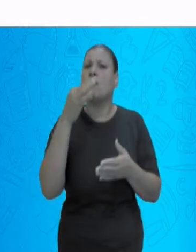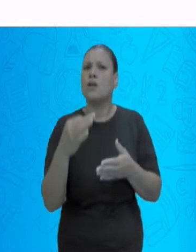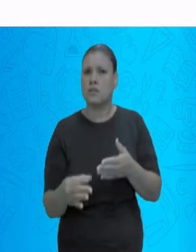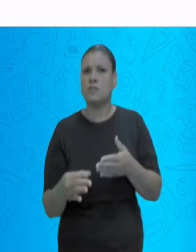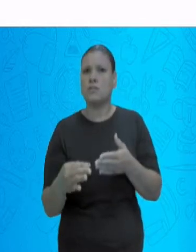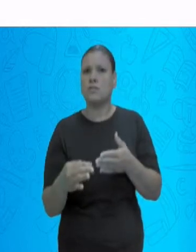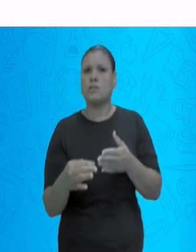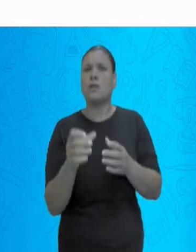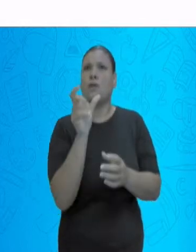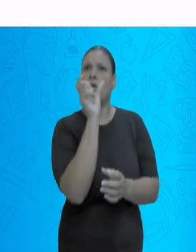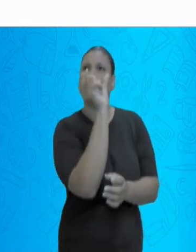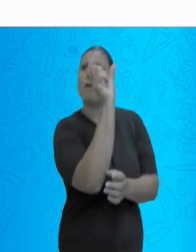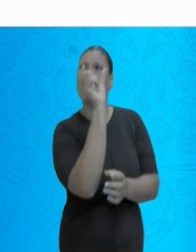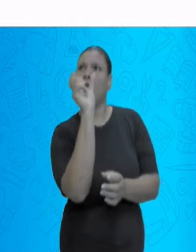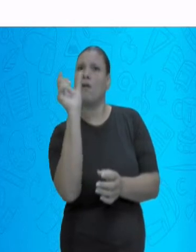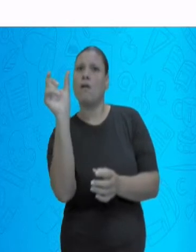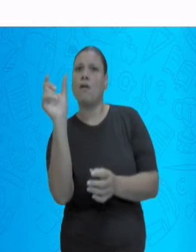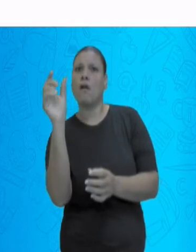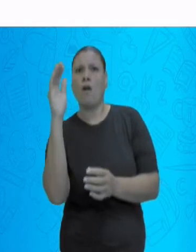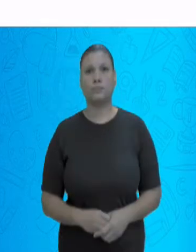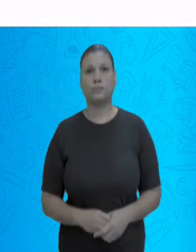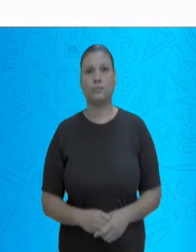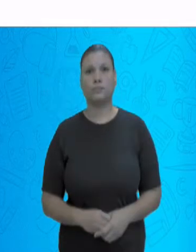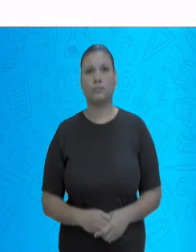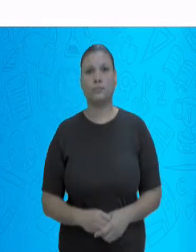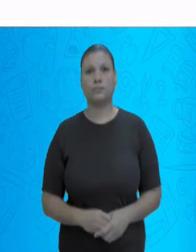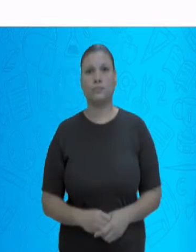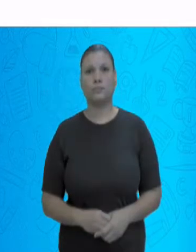na linguagem escrita.